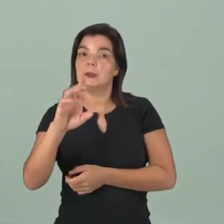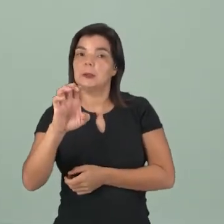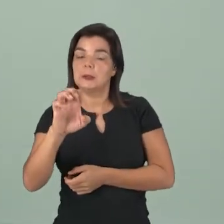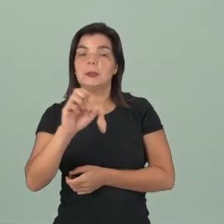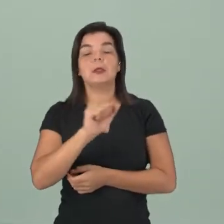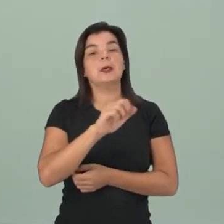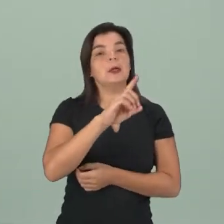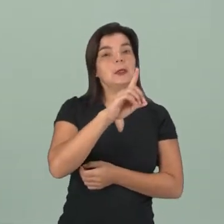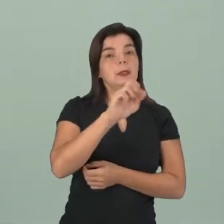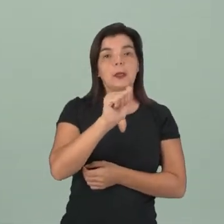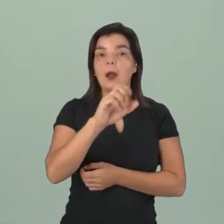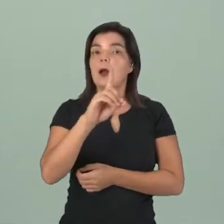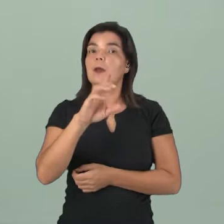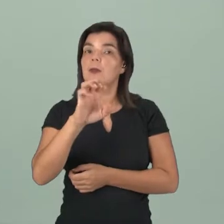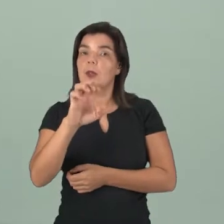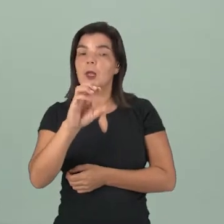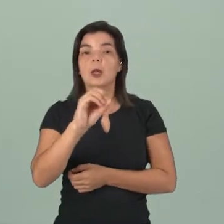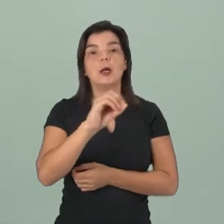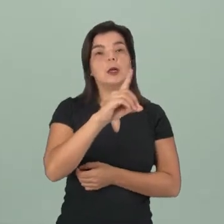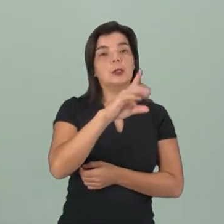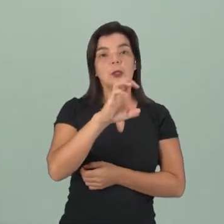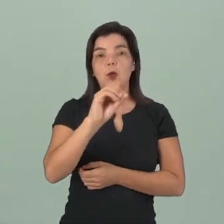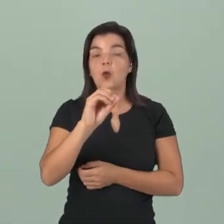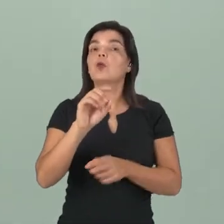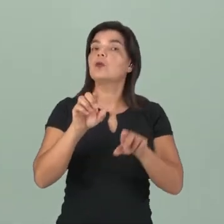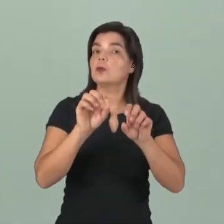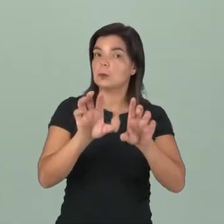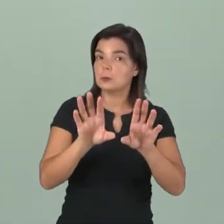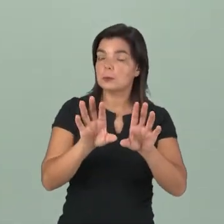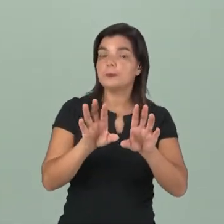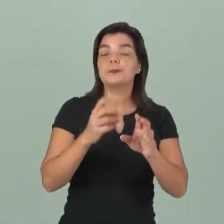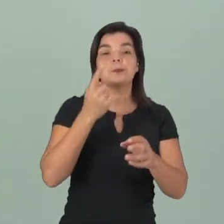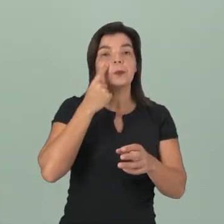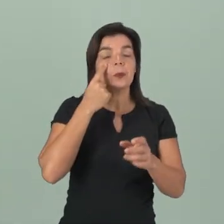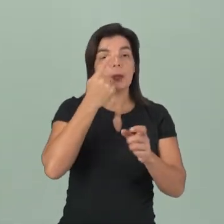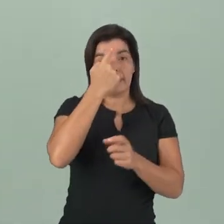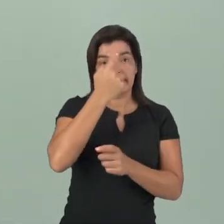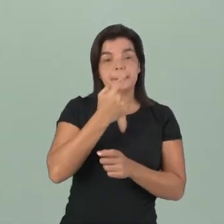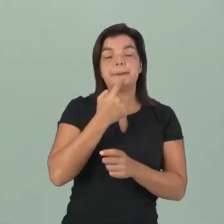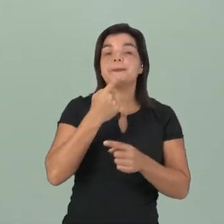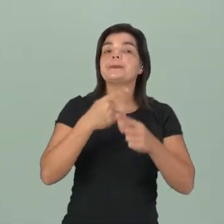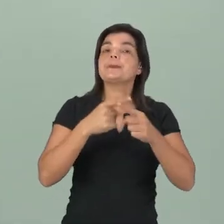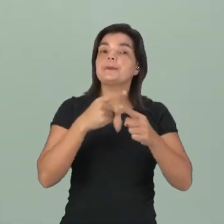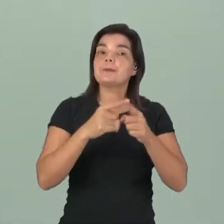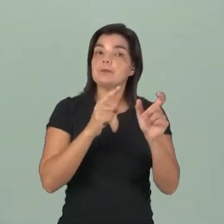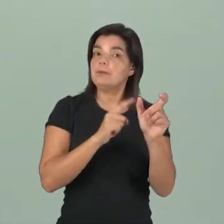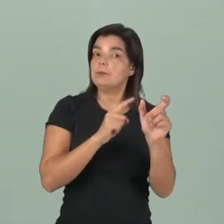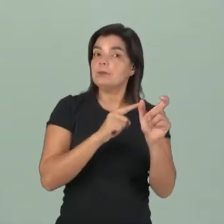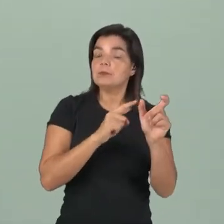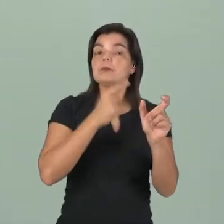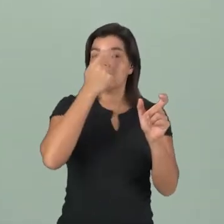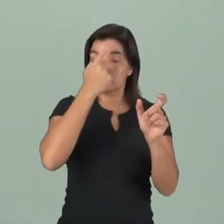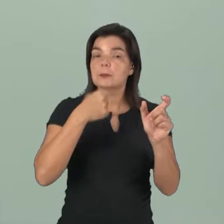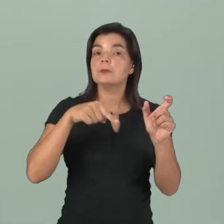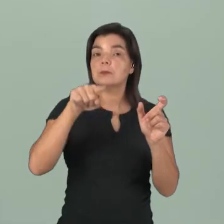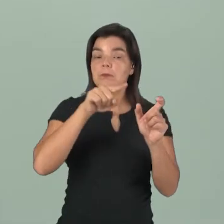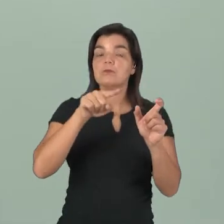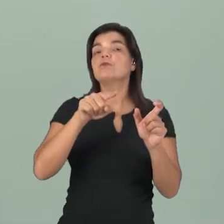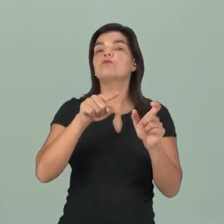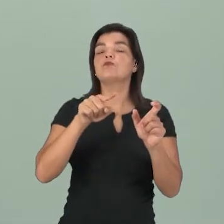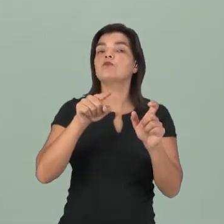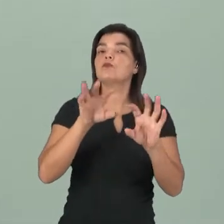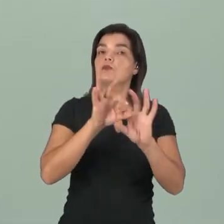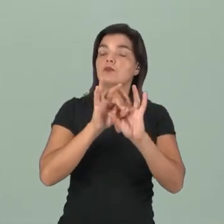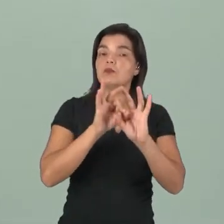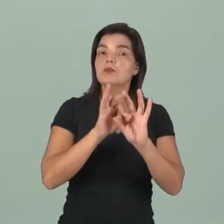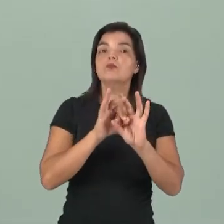D, D com A é dá, D com A é dó, forma dado. Eu estou falando disso, tá? Quando eu falo de símbolos. Porque a letra é um símbolo que você estabelece